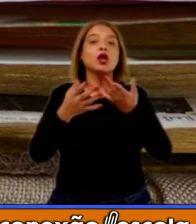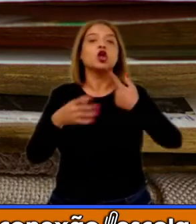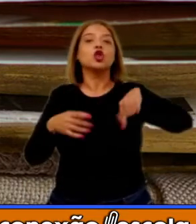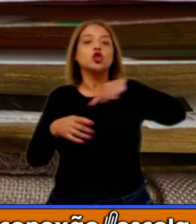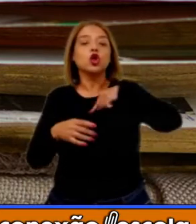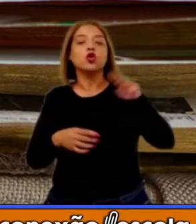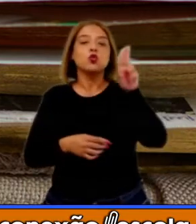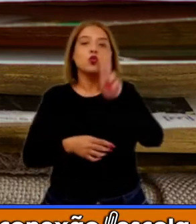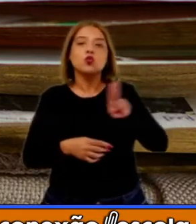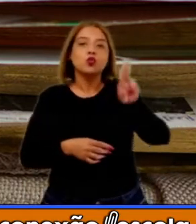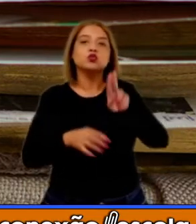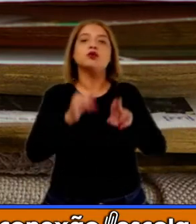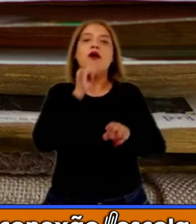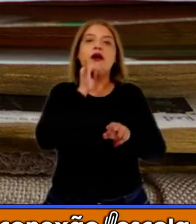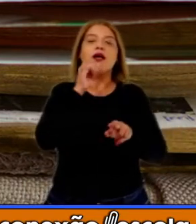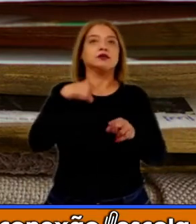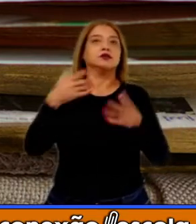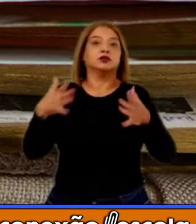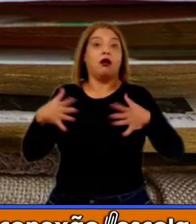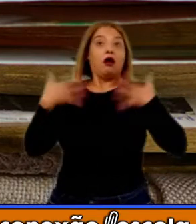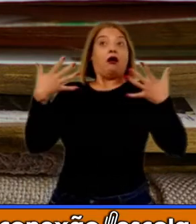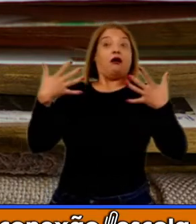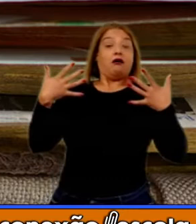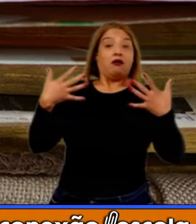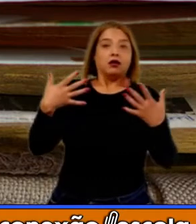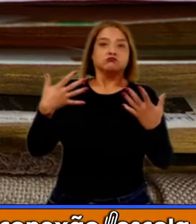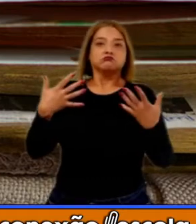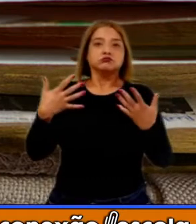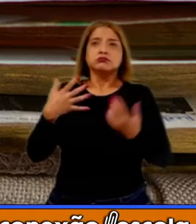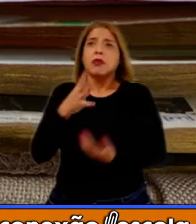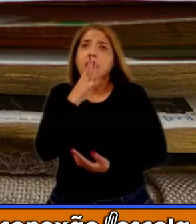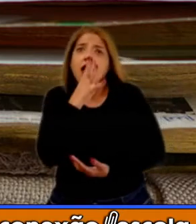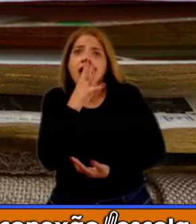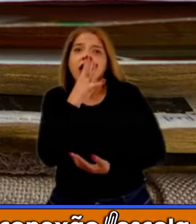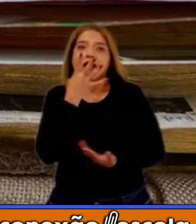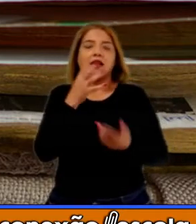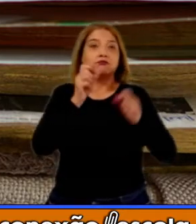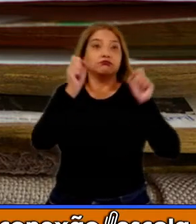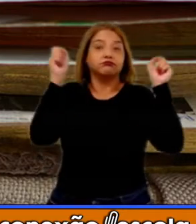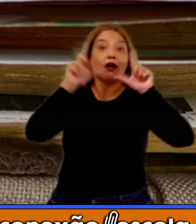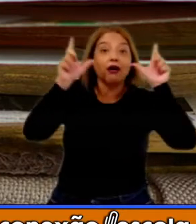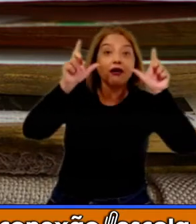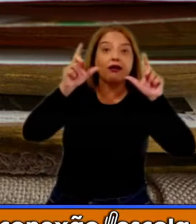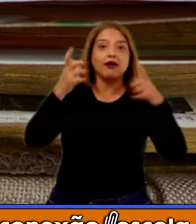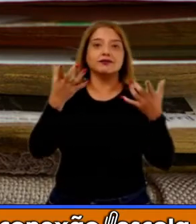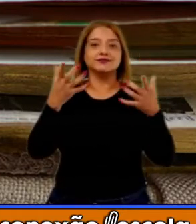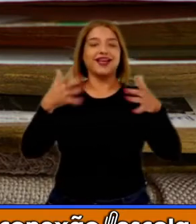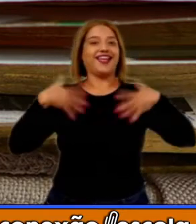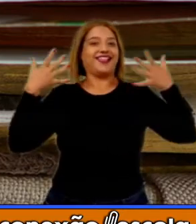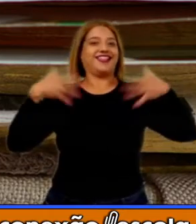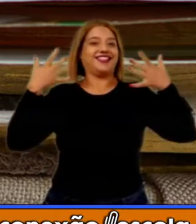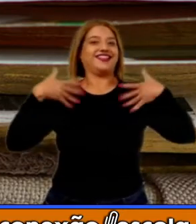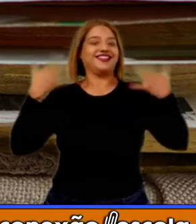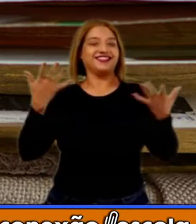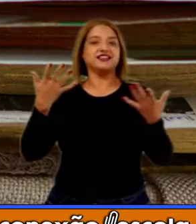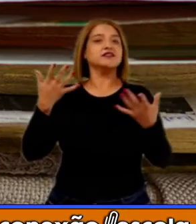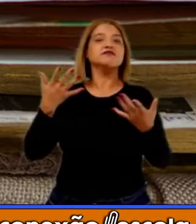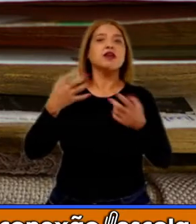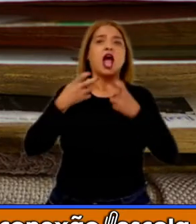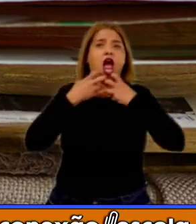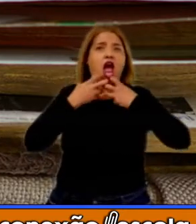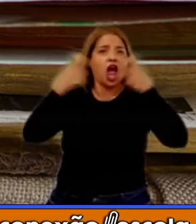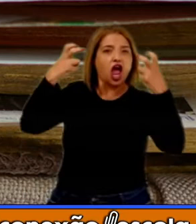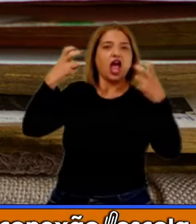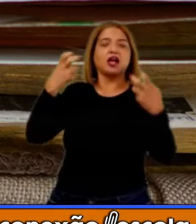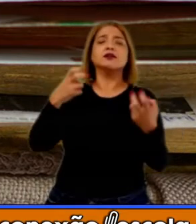usamos ele para indicar uma surpresa, um espanto, um entusiasmo, uma alegria, um grito. Assim